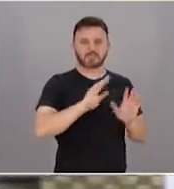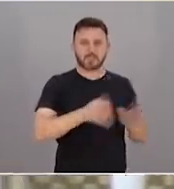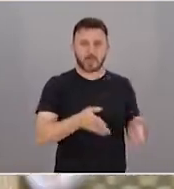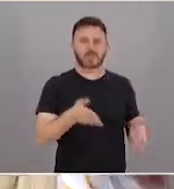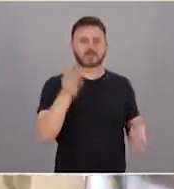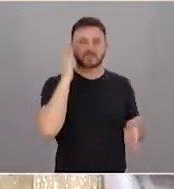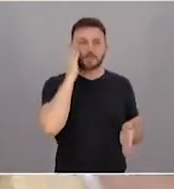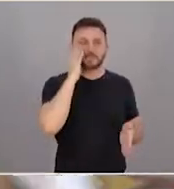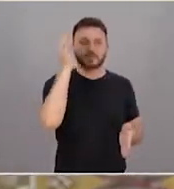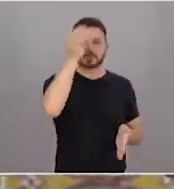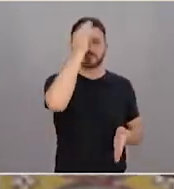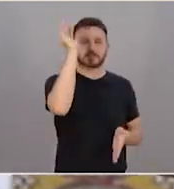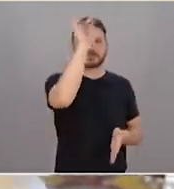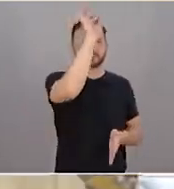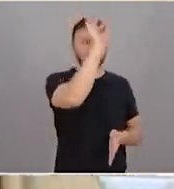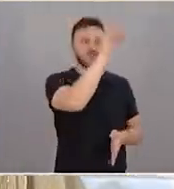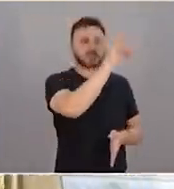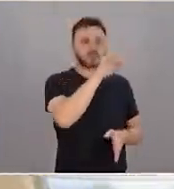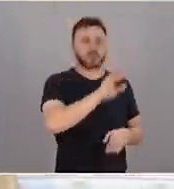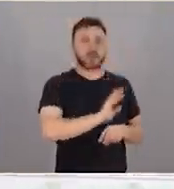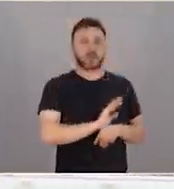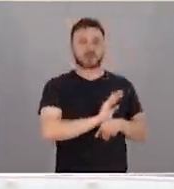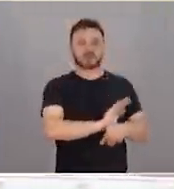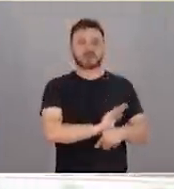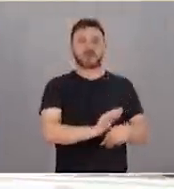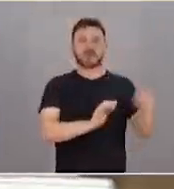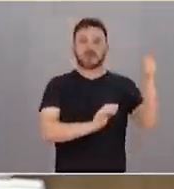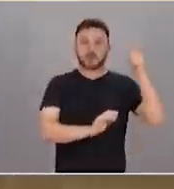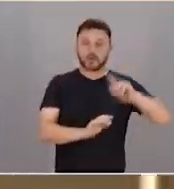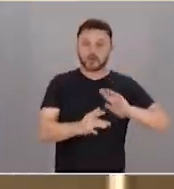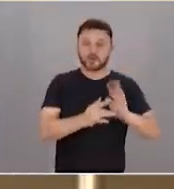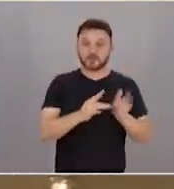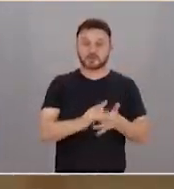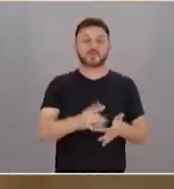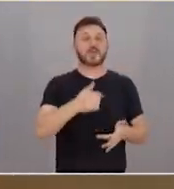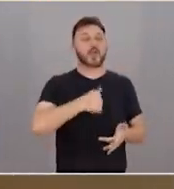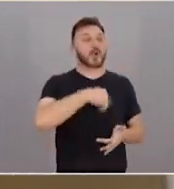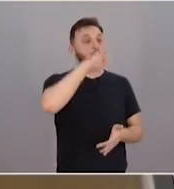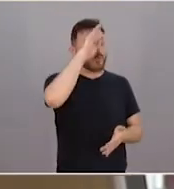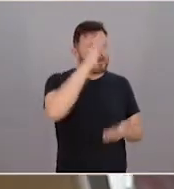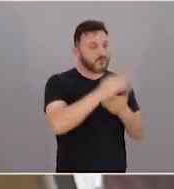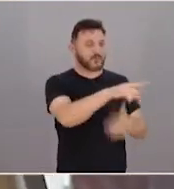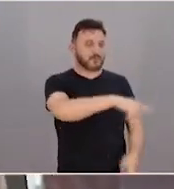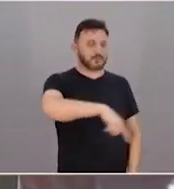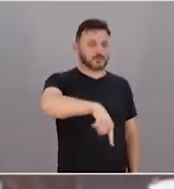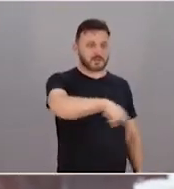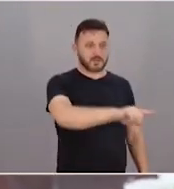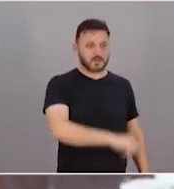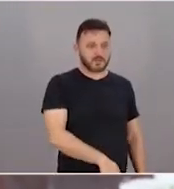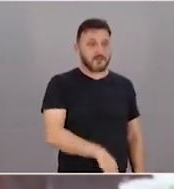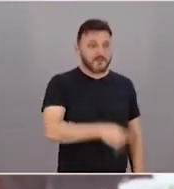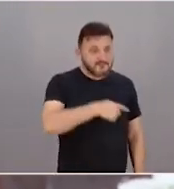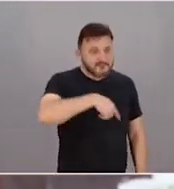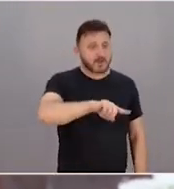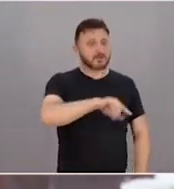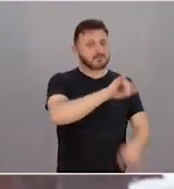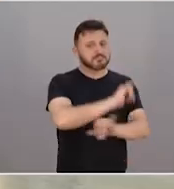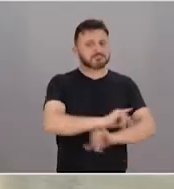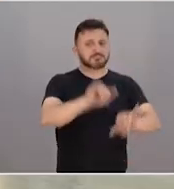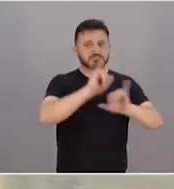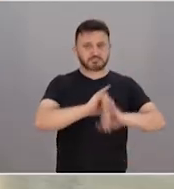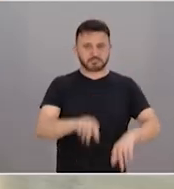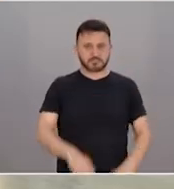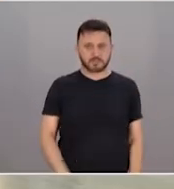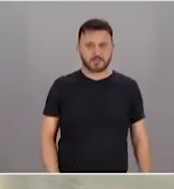sabendo que o Espírito Santo vem em ajuda, de novo Jesus diz: eu confio em vocês, vão. Você não